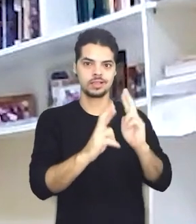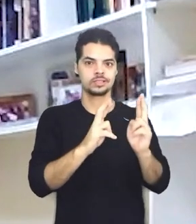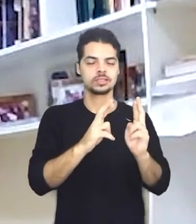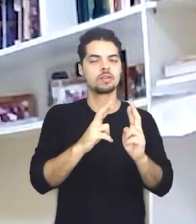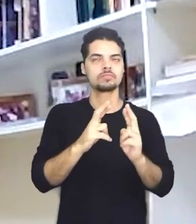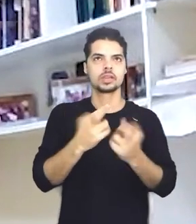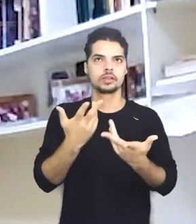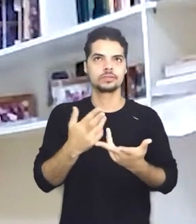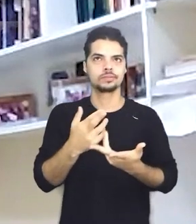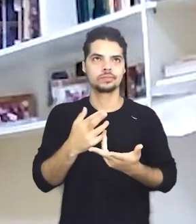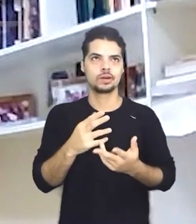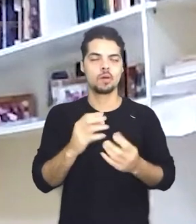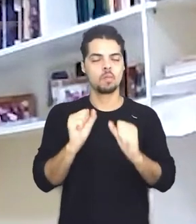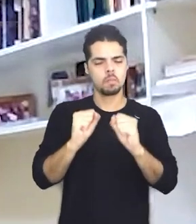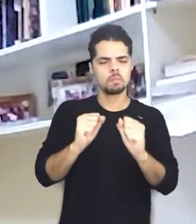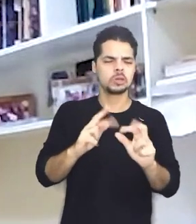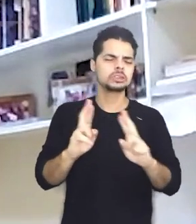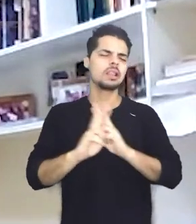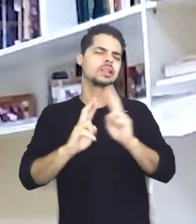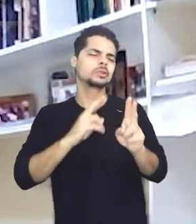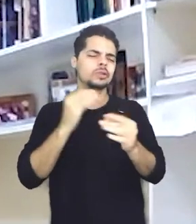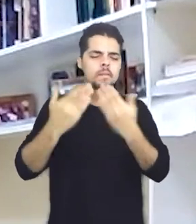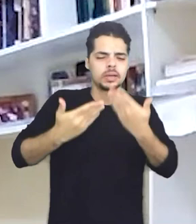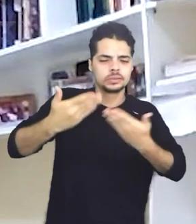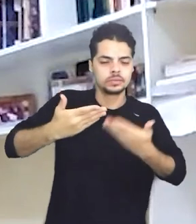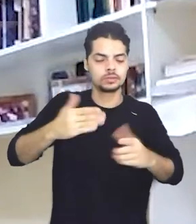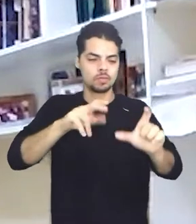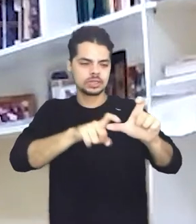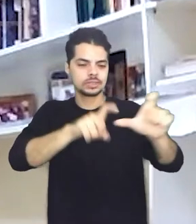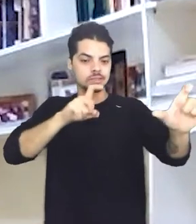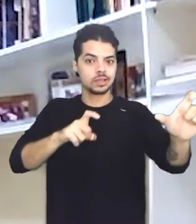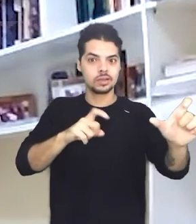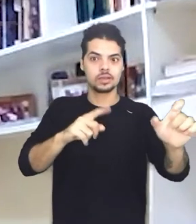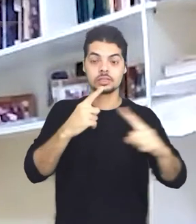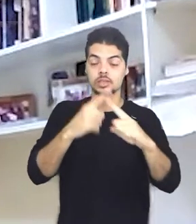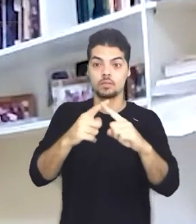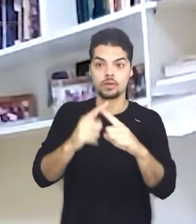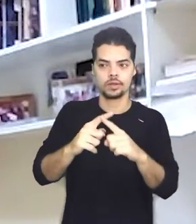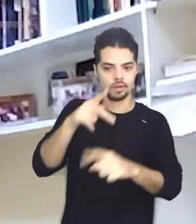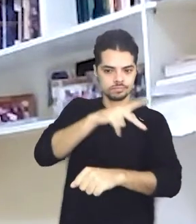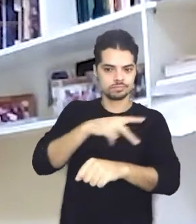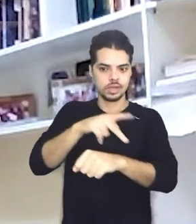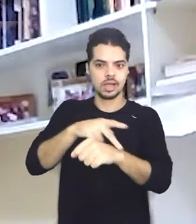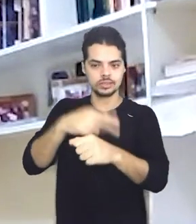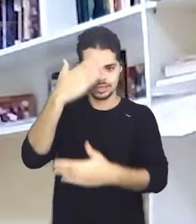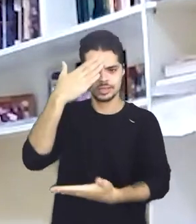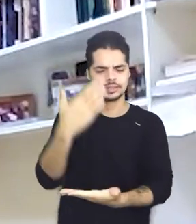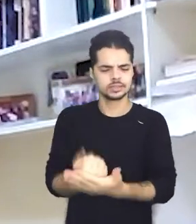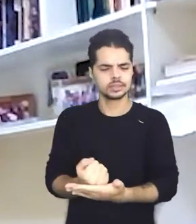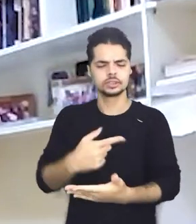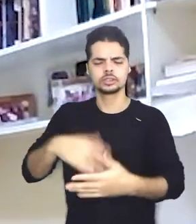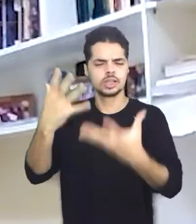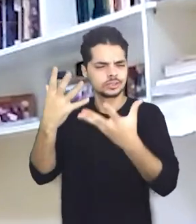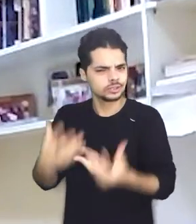início de conversa, pode-se afirmar que a independência construiu as bases do Brasil enquanto país